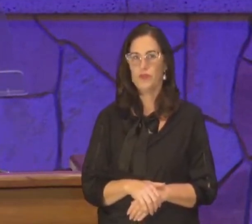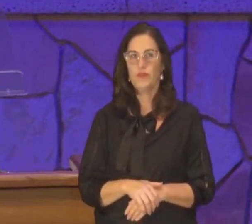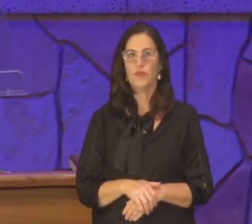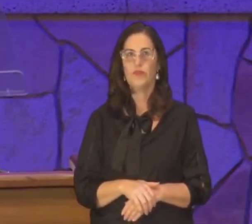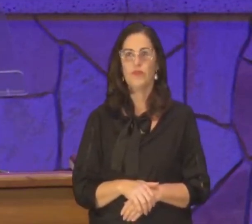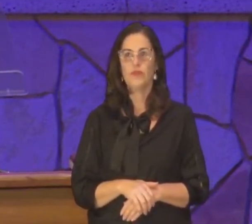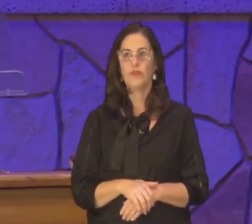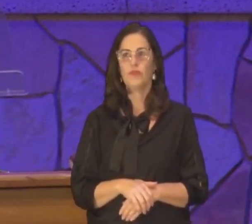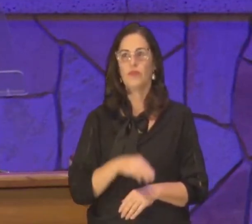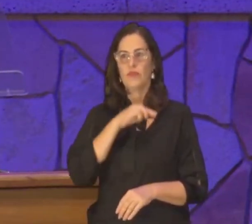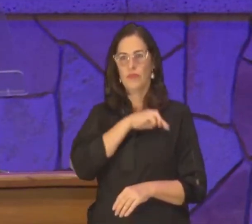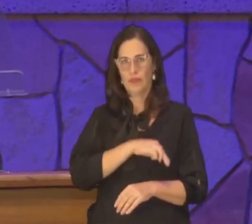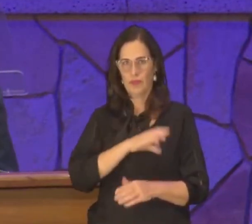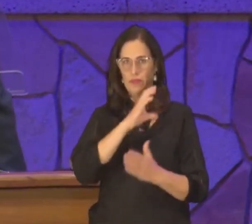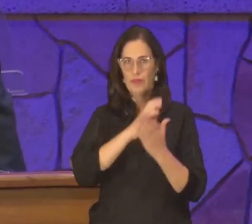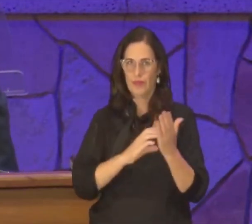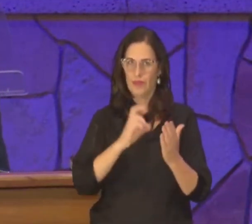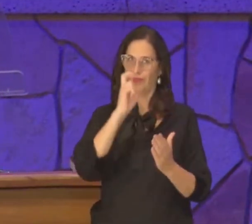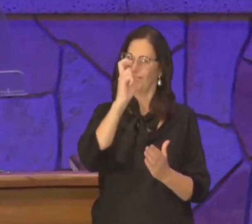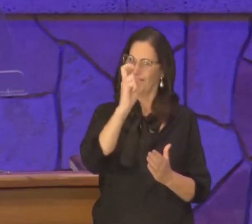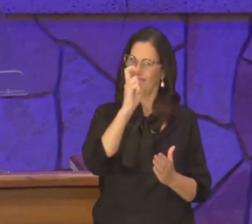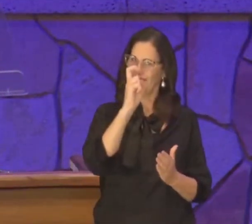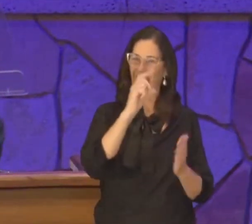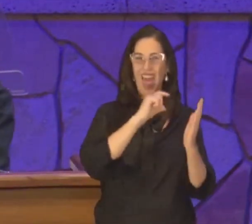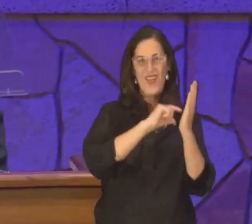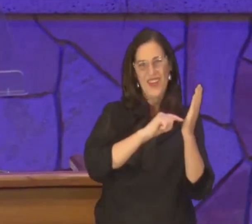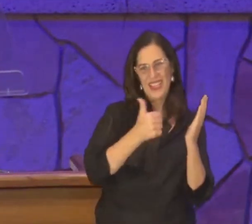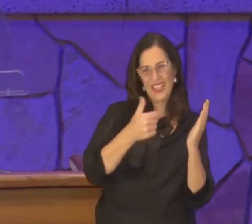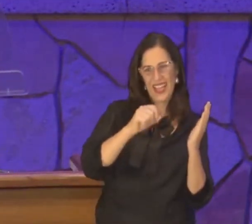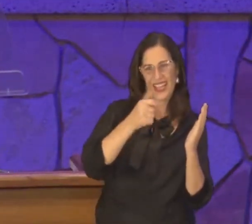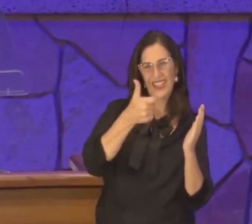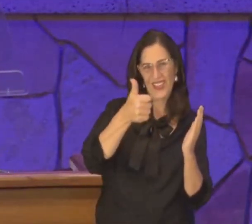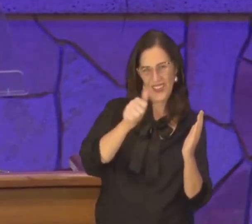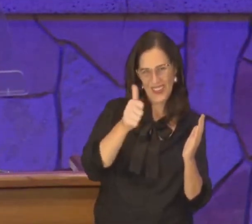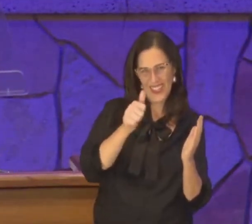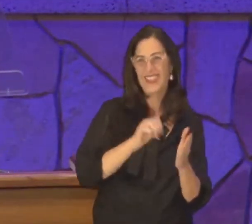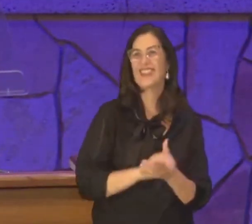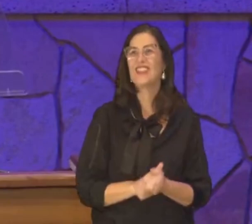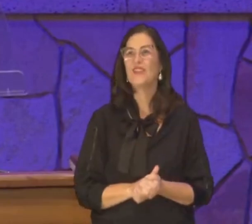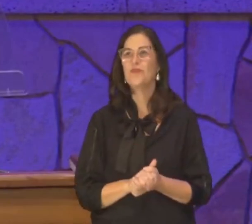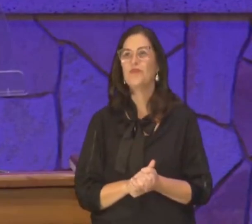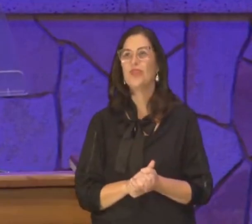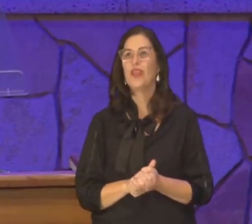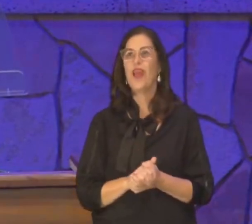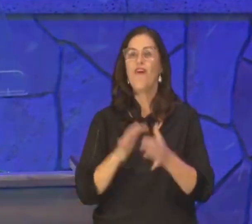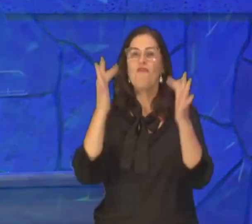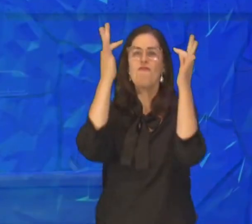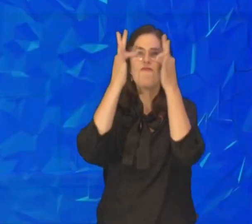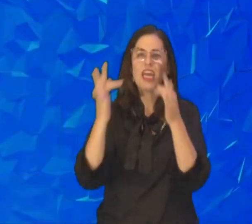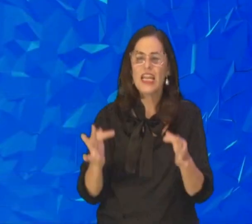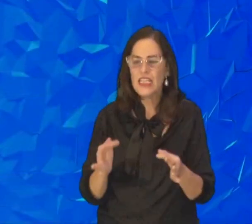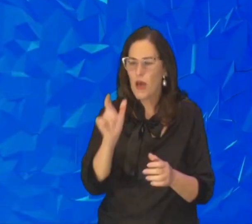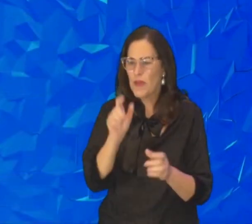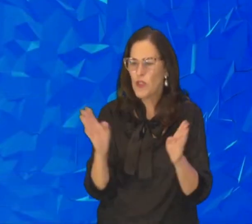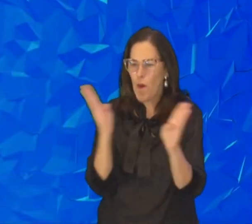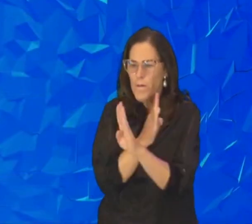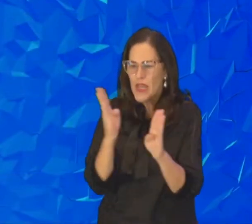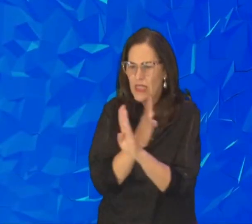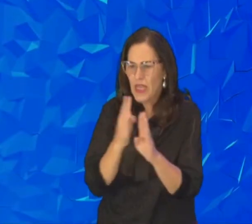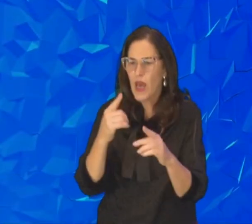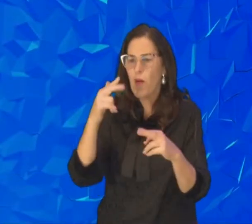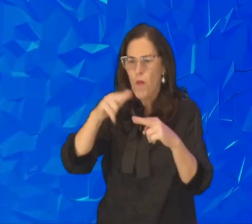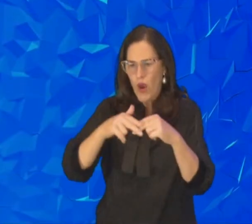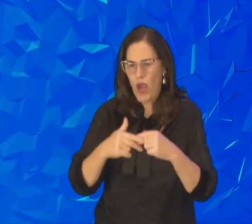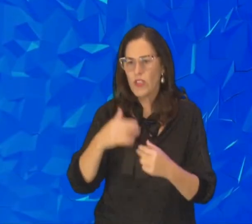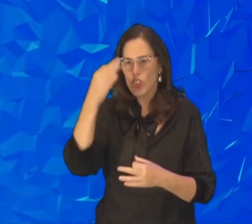Mateus capítulo 5, os versos 10 e 11. Bem-aventurados os perseguidos por causa da